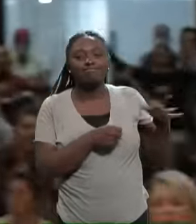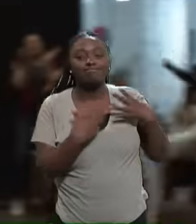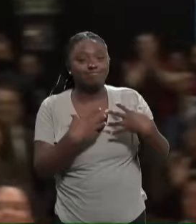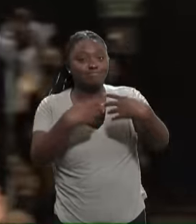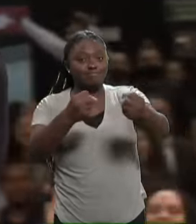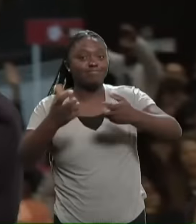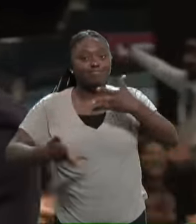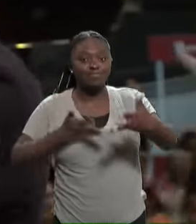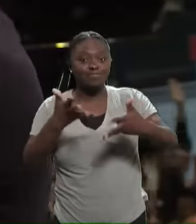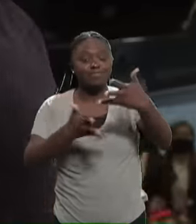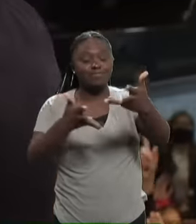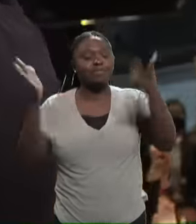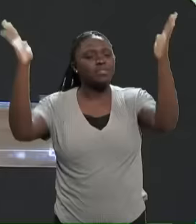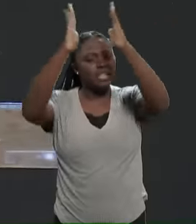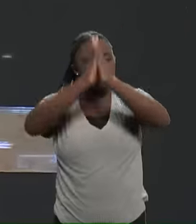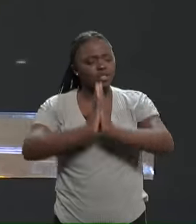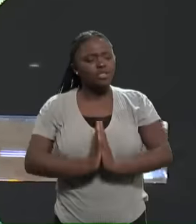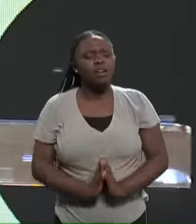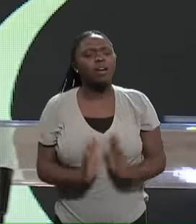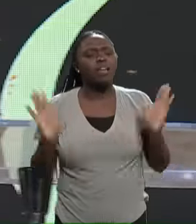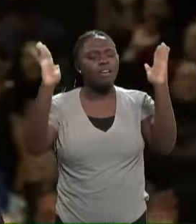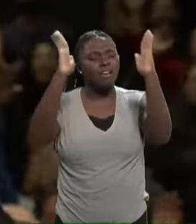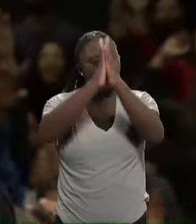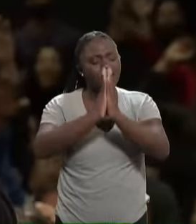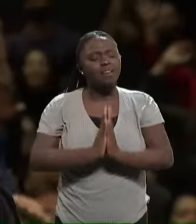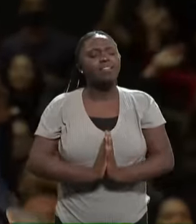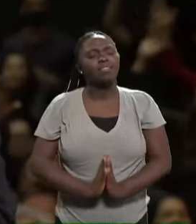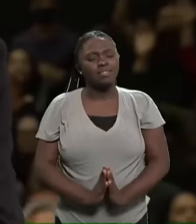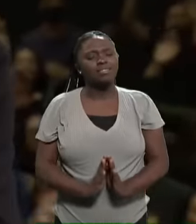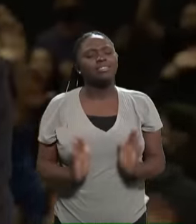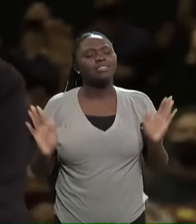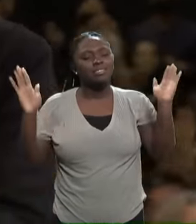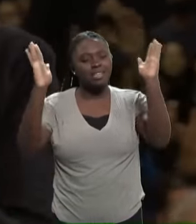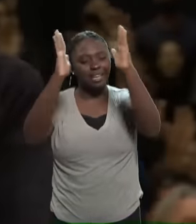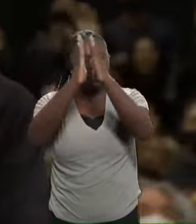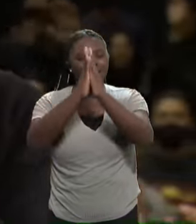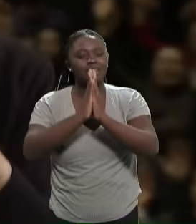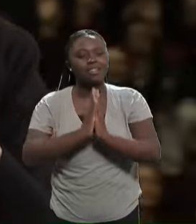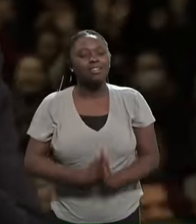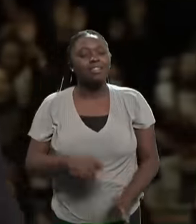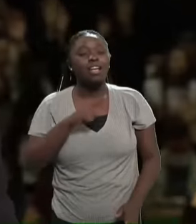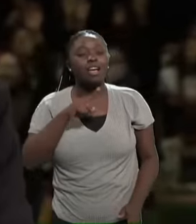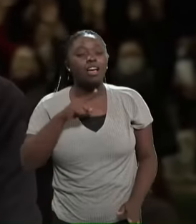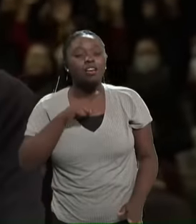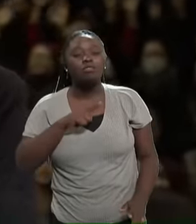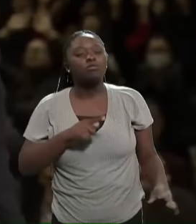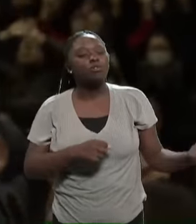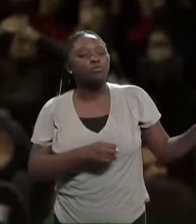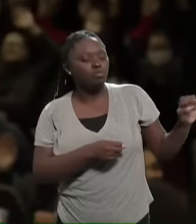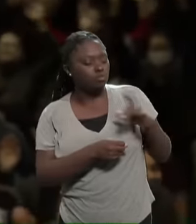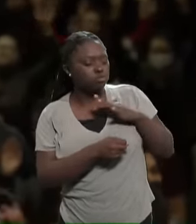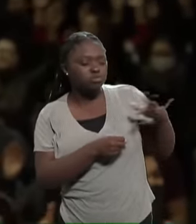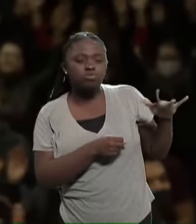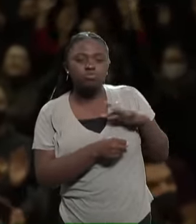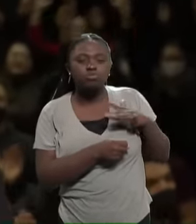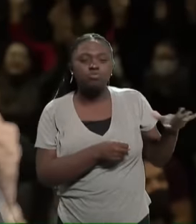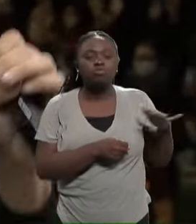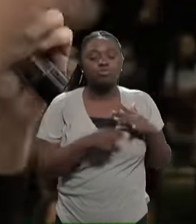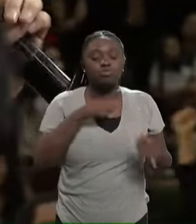tua boca, adora, adora, adora, adora. Tem fogo. Tem